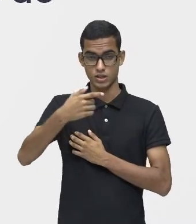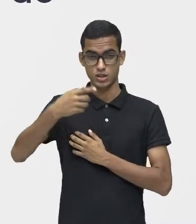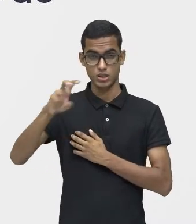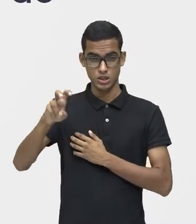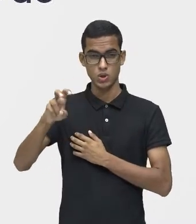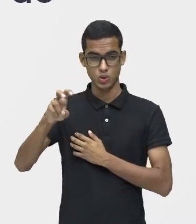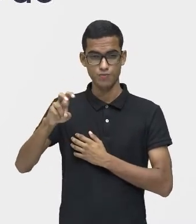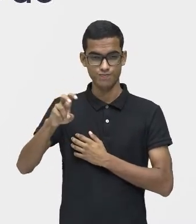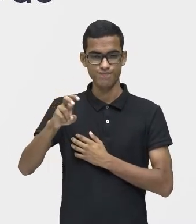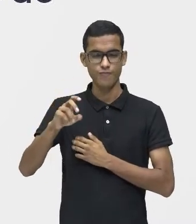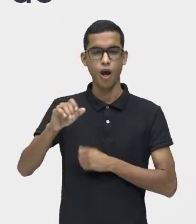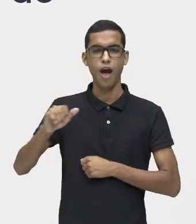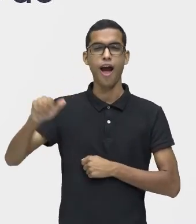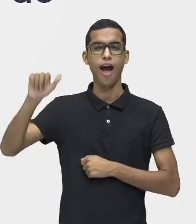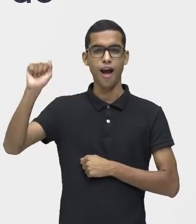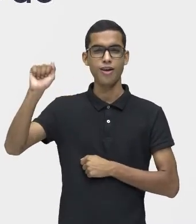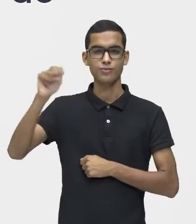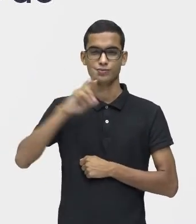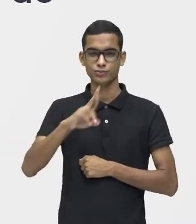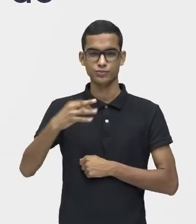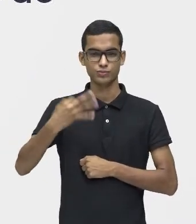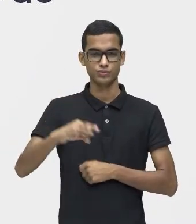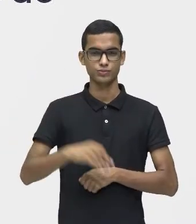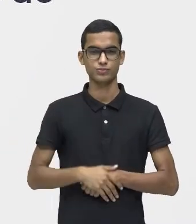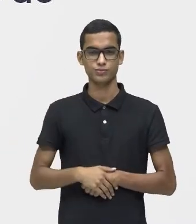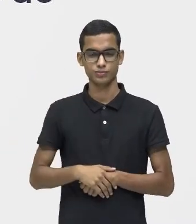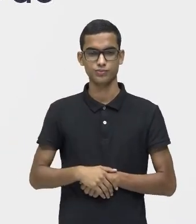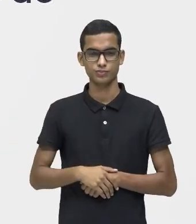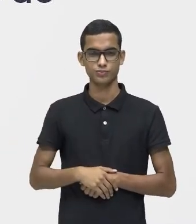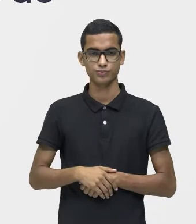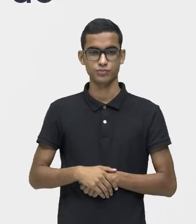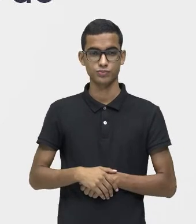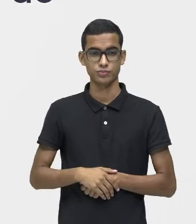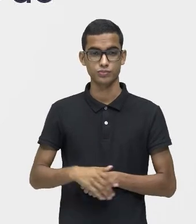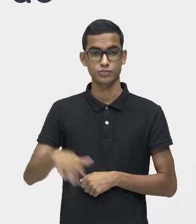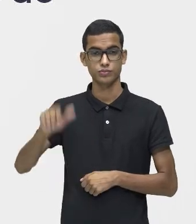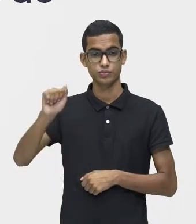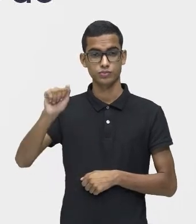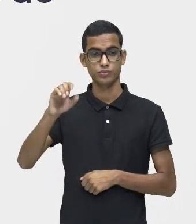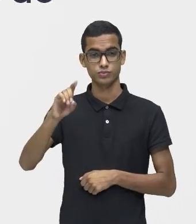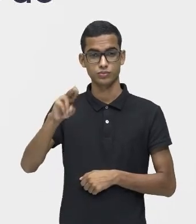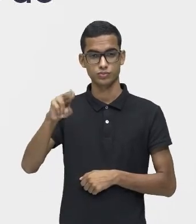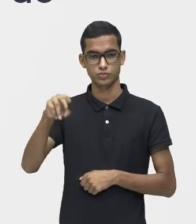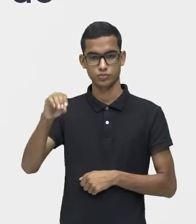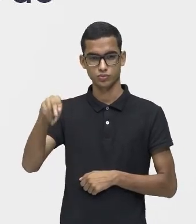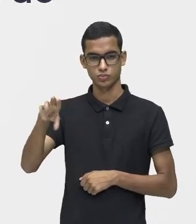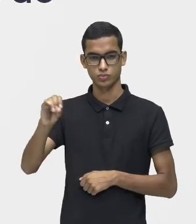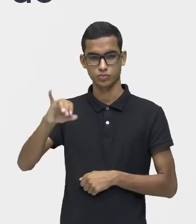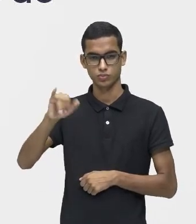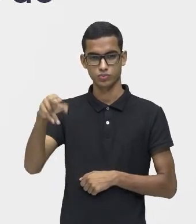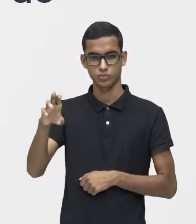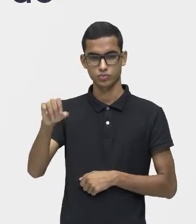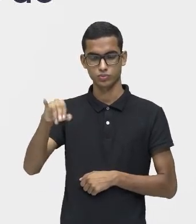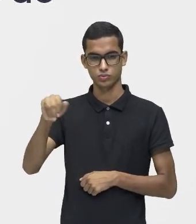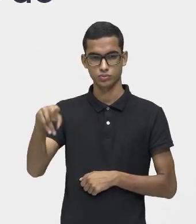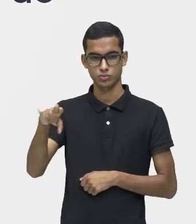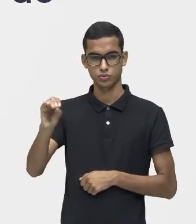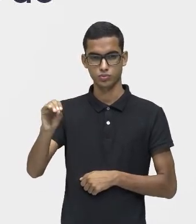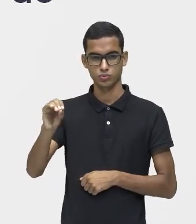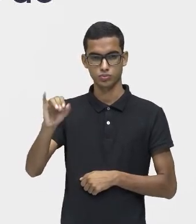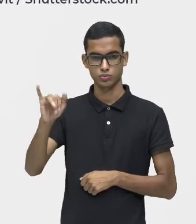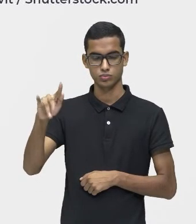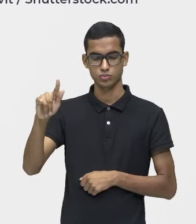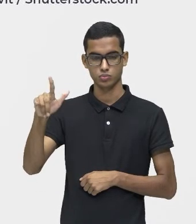A, duodeno, jejuno e íleo são as 3 porções do intestino delgado. Né? Então, lembrando, vamos observar